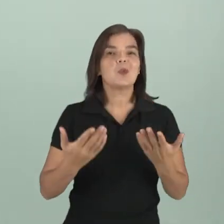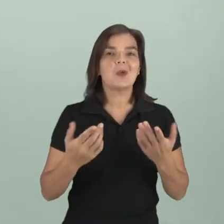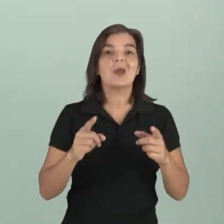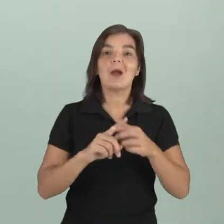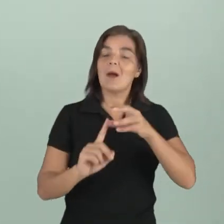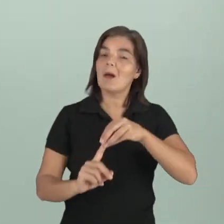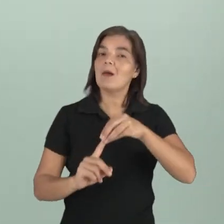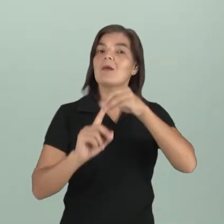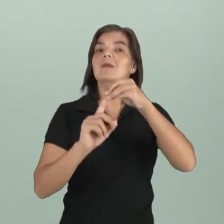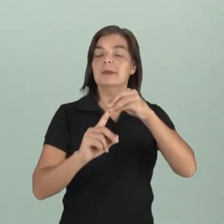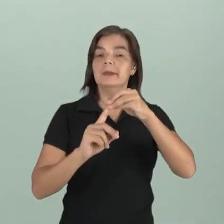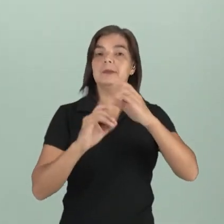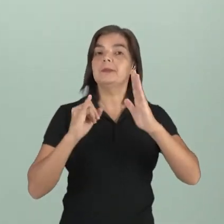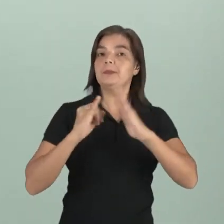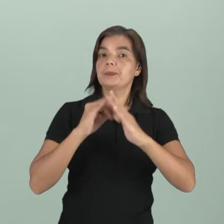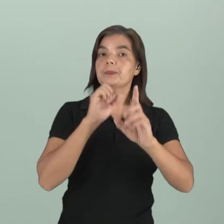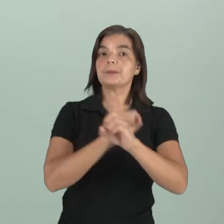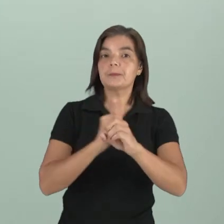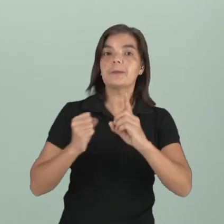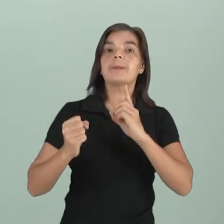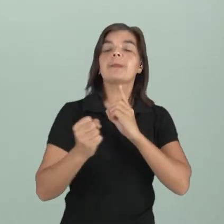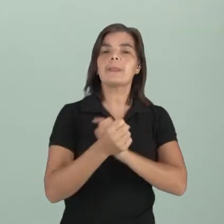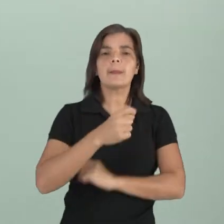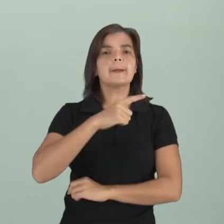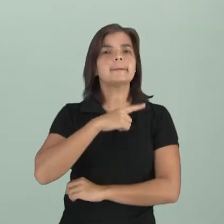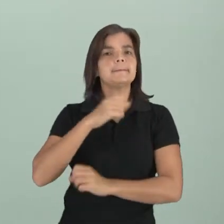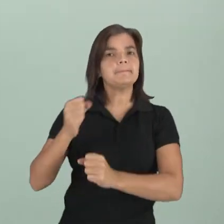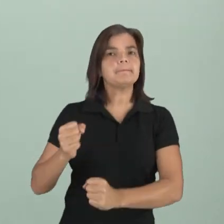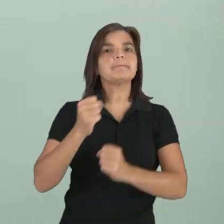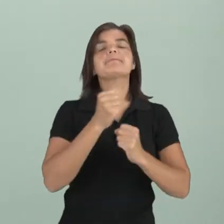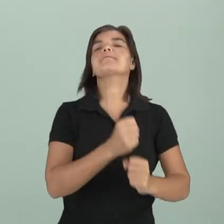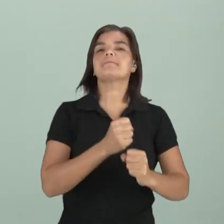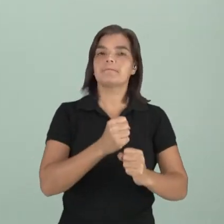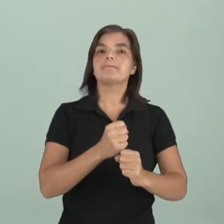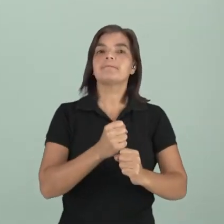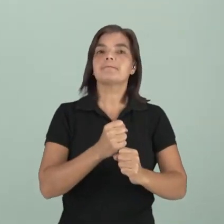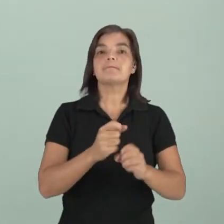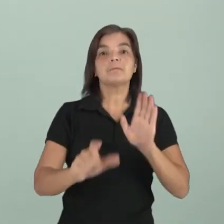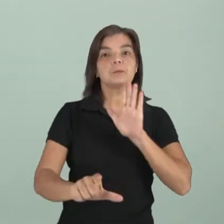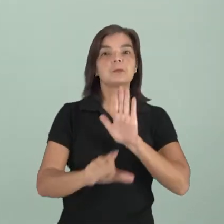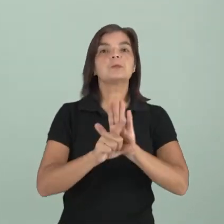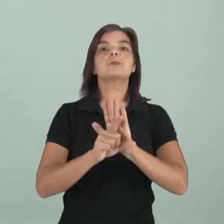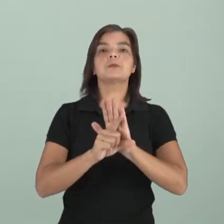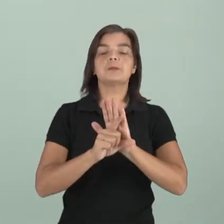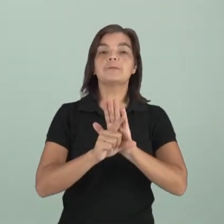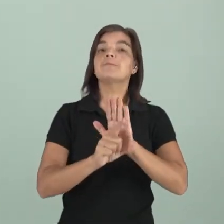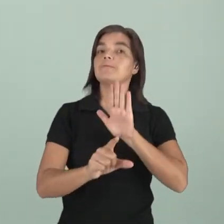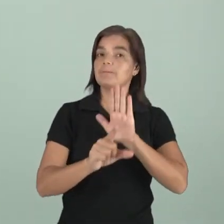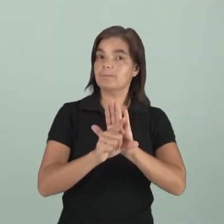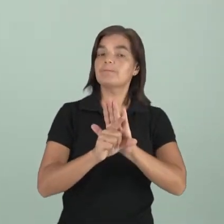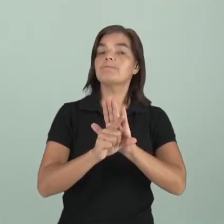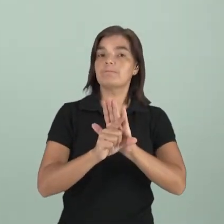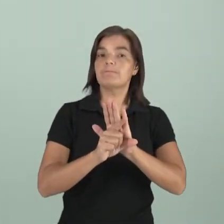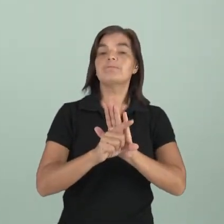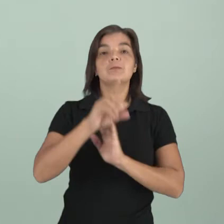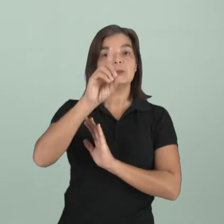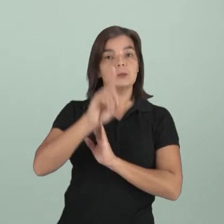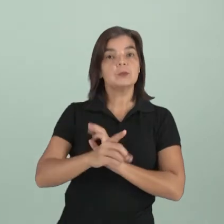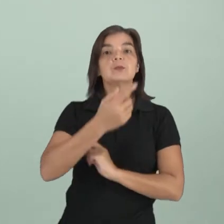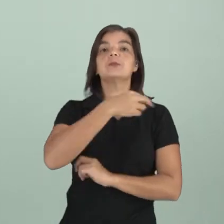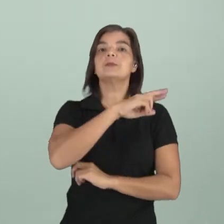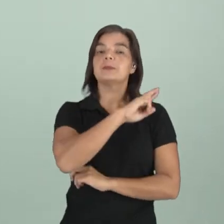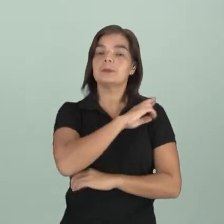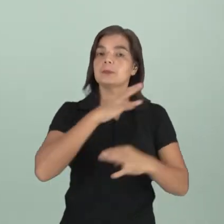que é a única instituição social que tem o poder de emanar leis. Leis que conferem direitos